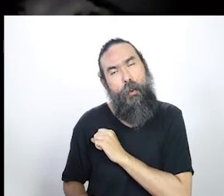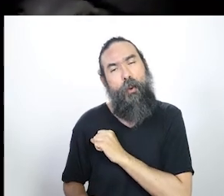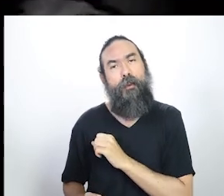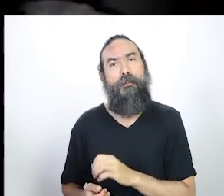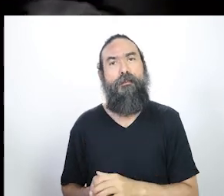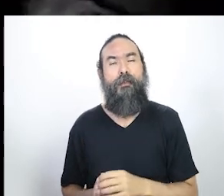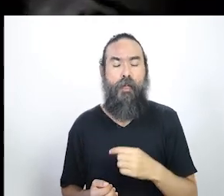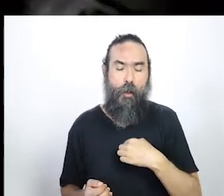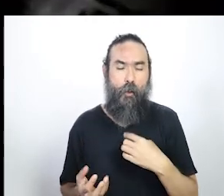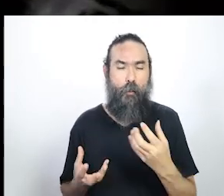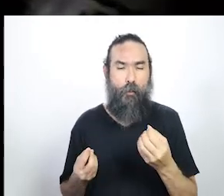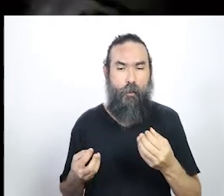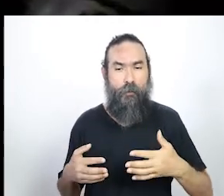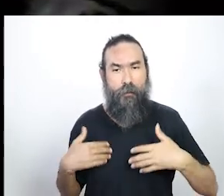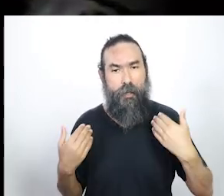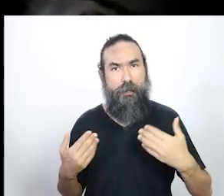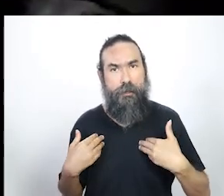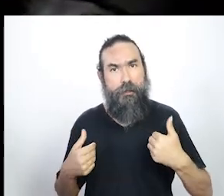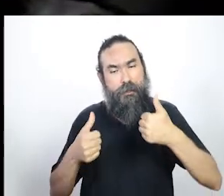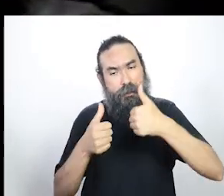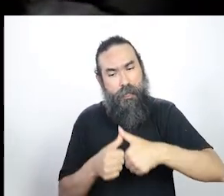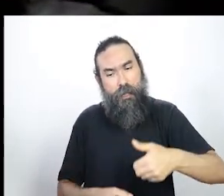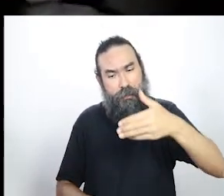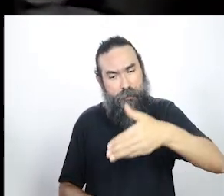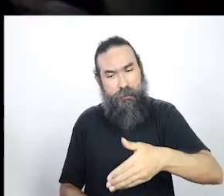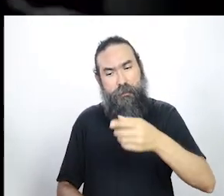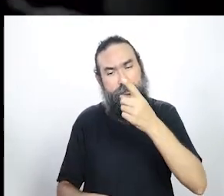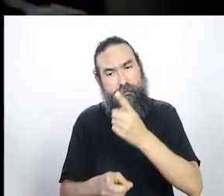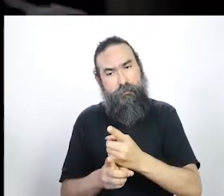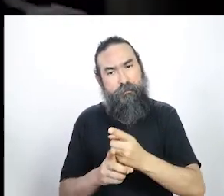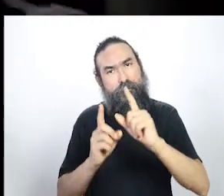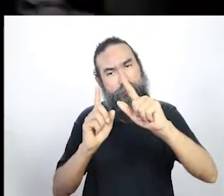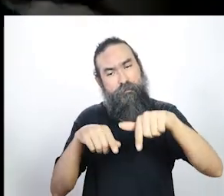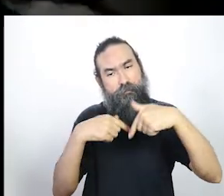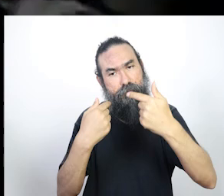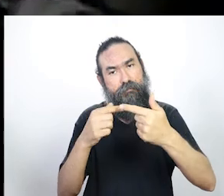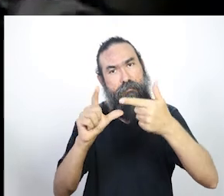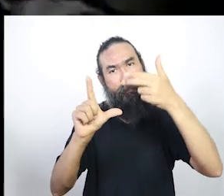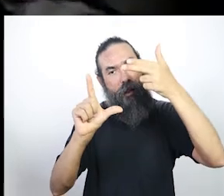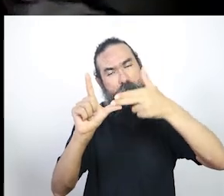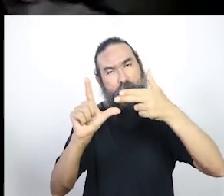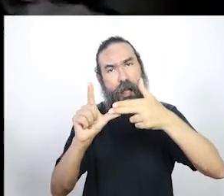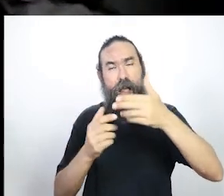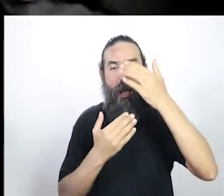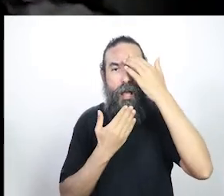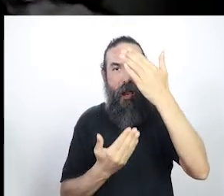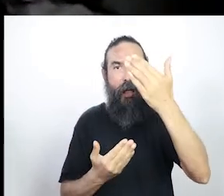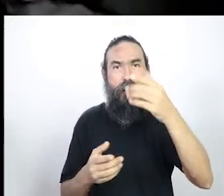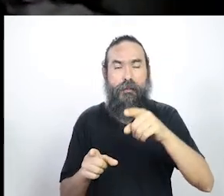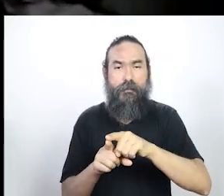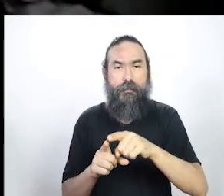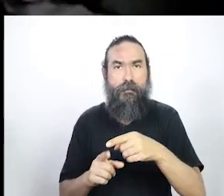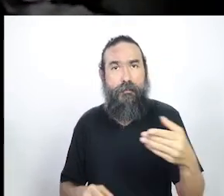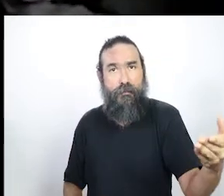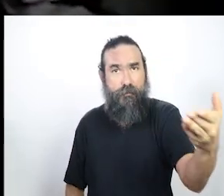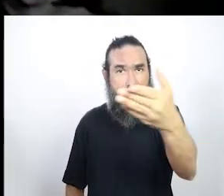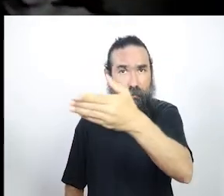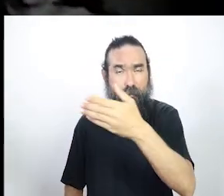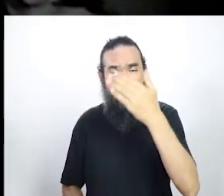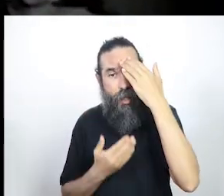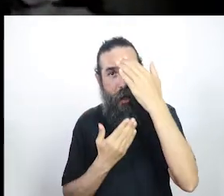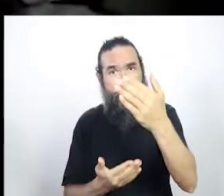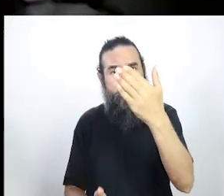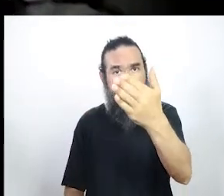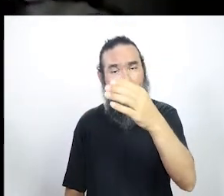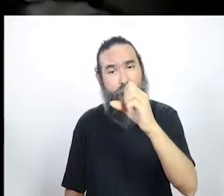arrô. E estou muito feliz de participar desse trabalho. Agradeço também o contato de todos. Agradeço a minha